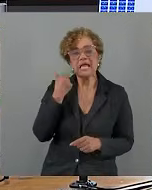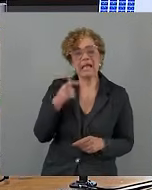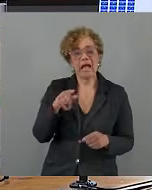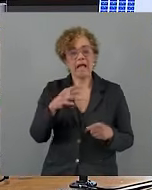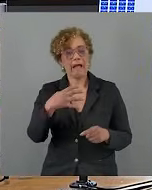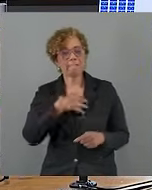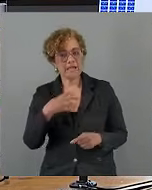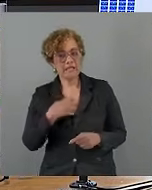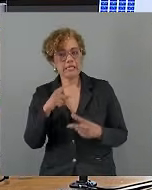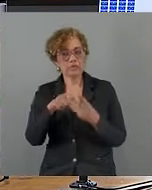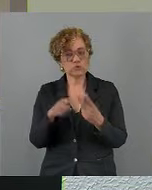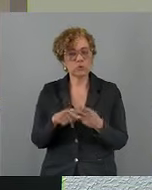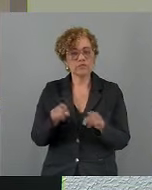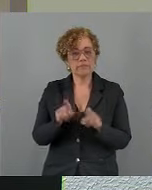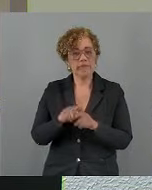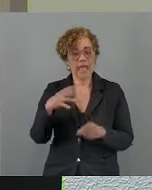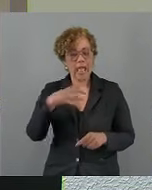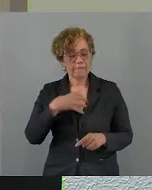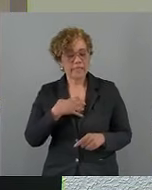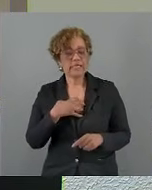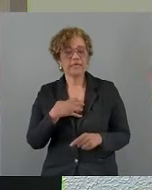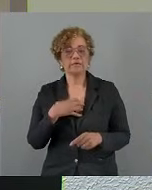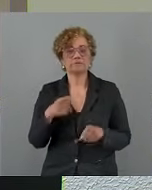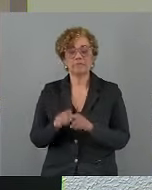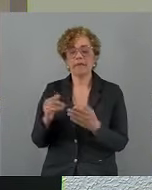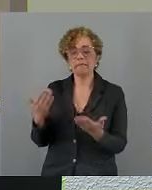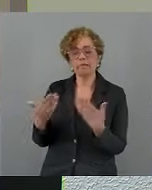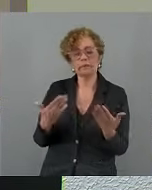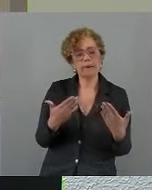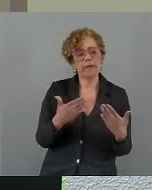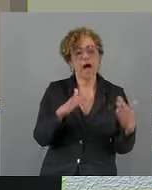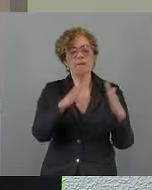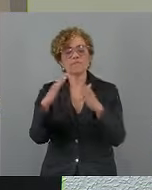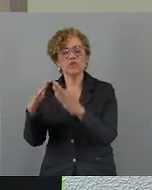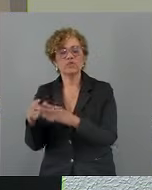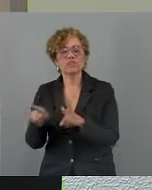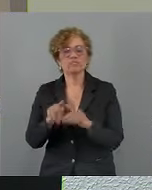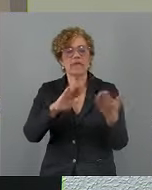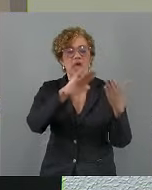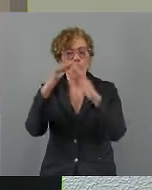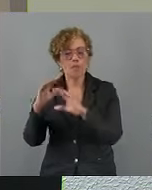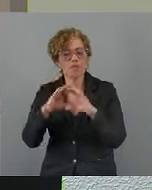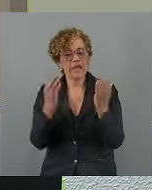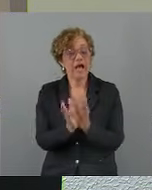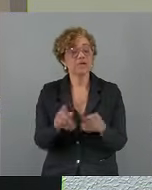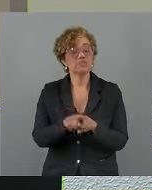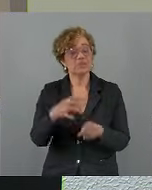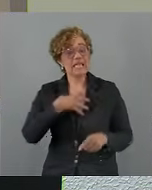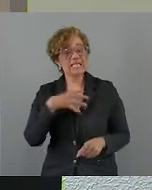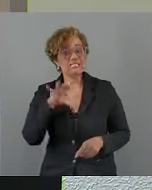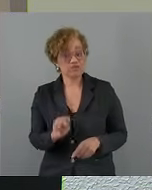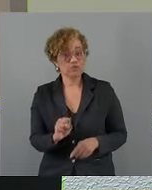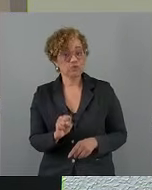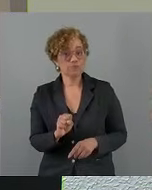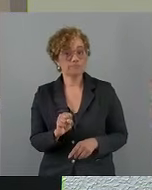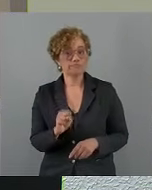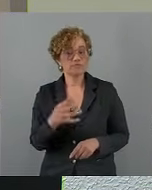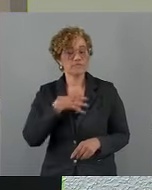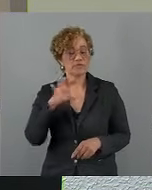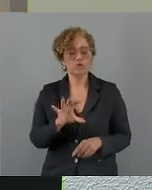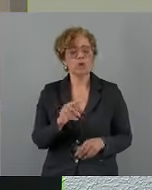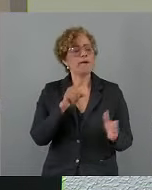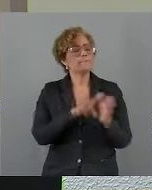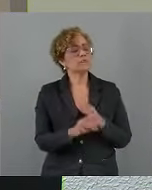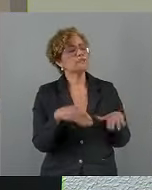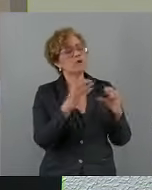fui recentemente para a Bahia conversar com algumas pessoas, muitos moradores de comunidades de lá, de Salvador, e eu perguntava de que comunidade você é,